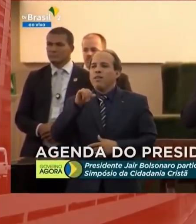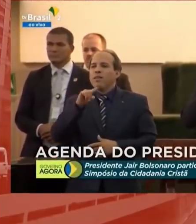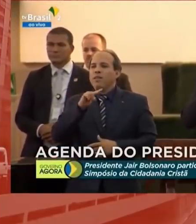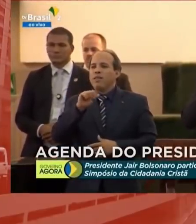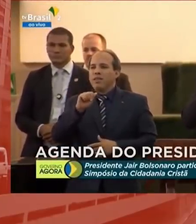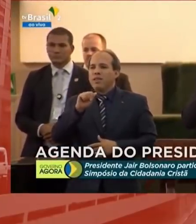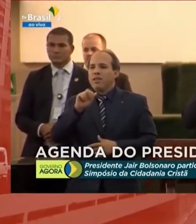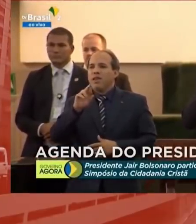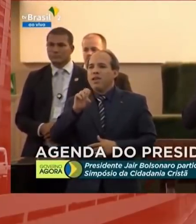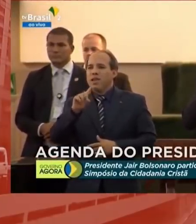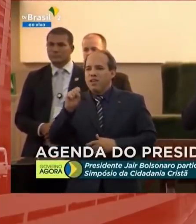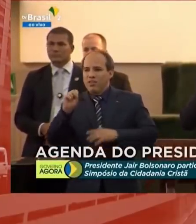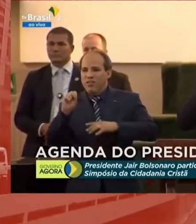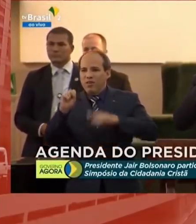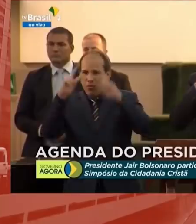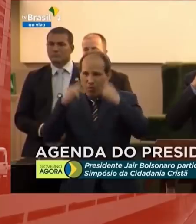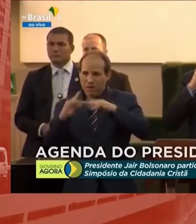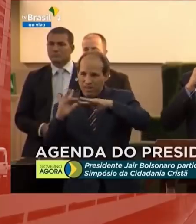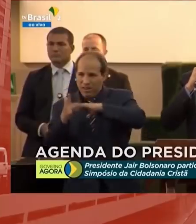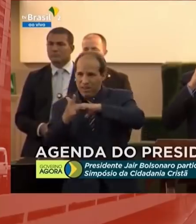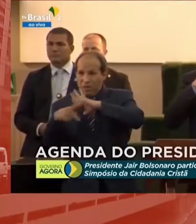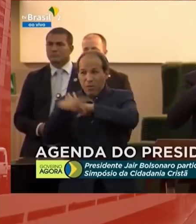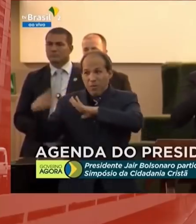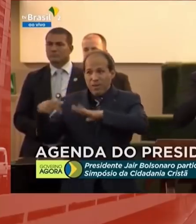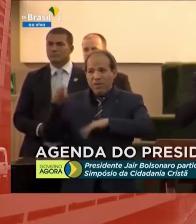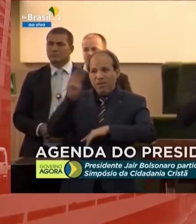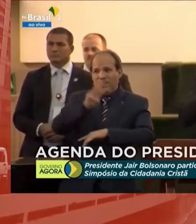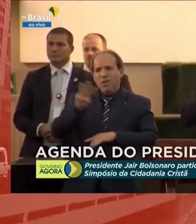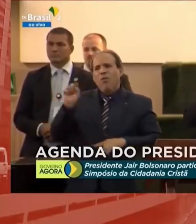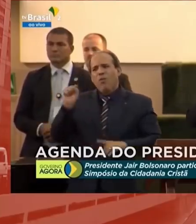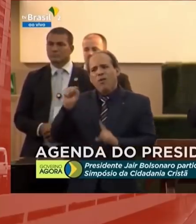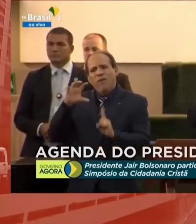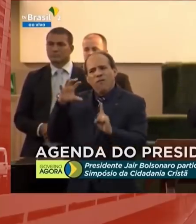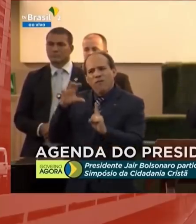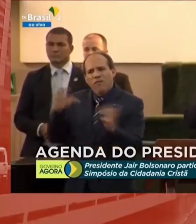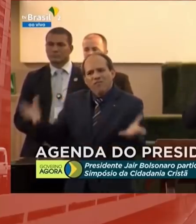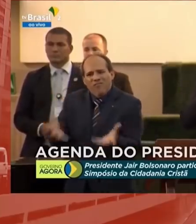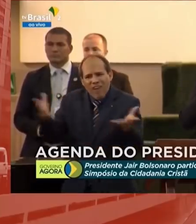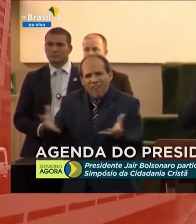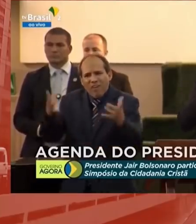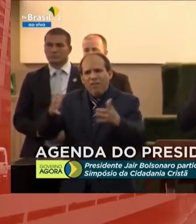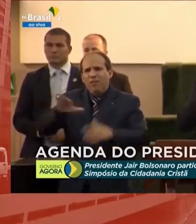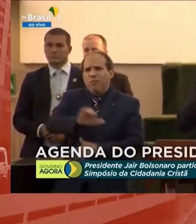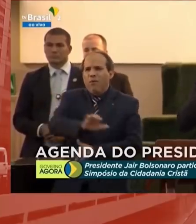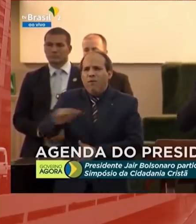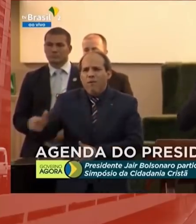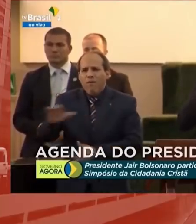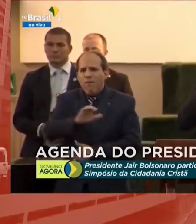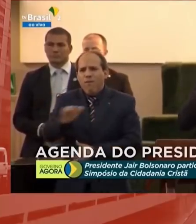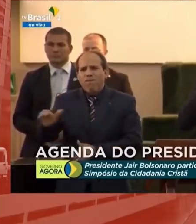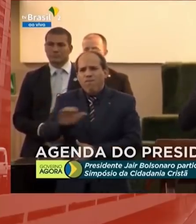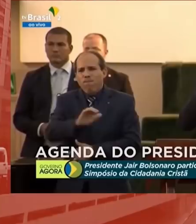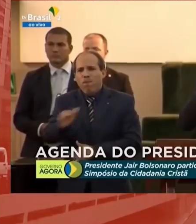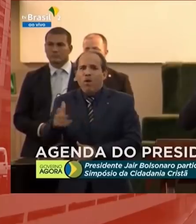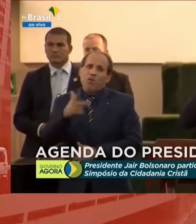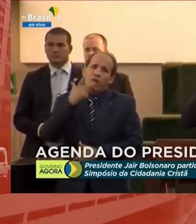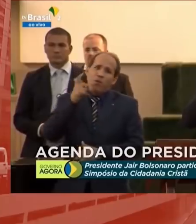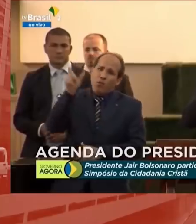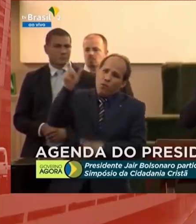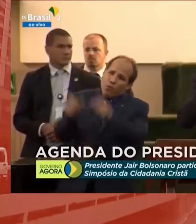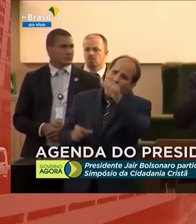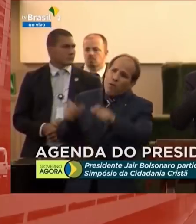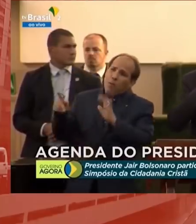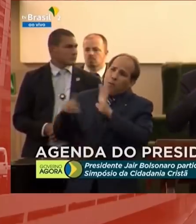utilizar as crianças, né, para os seus fins políticos e violentos, tá? Então, só por isso ele já devia calar a